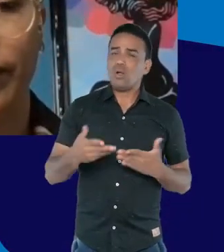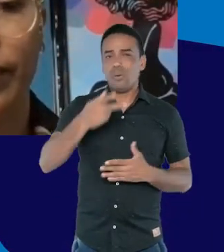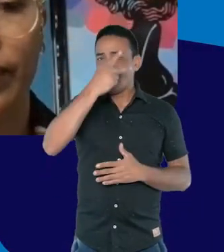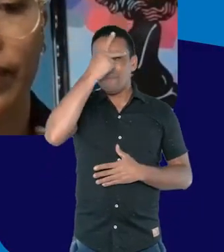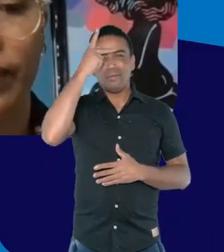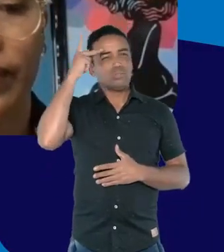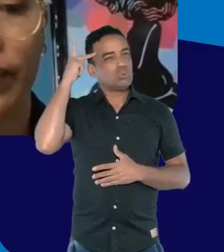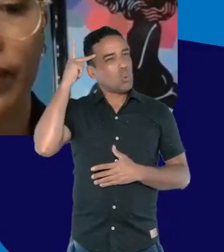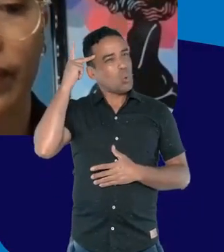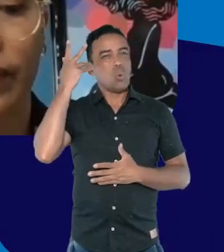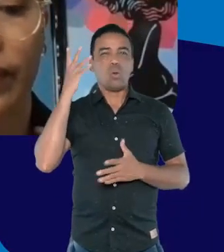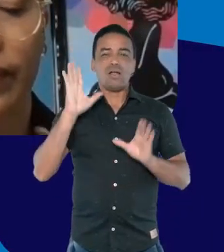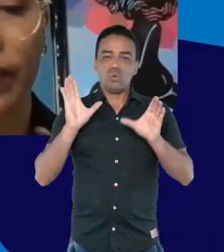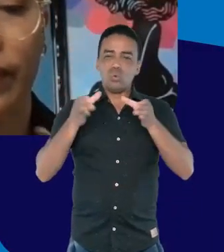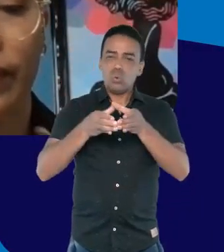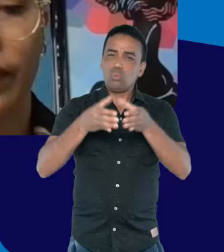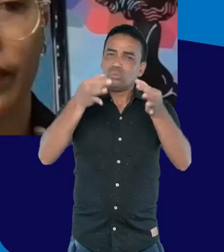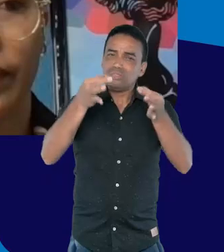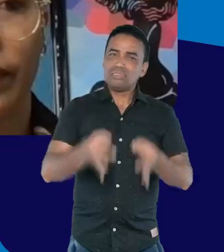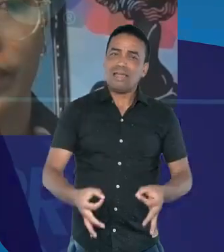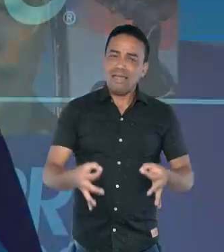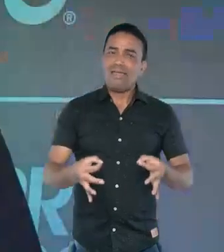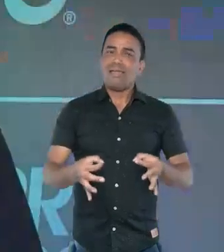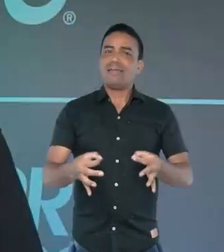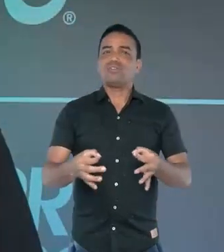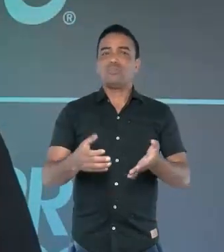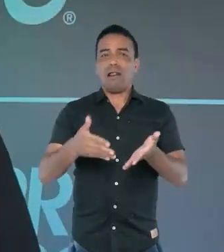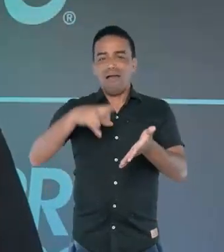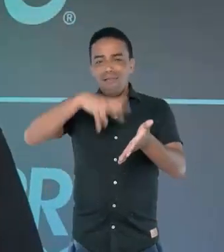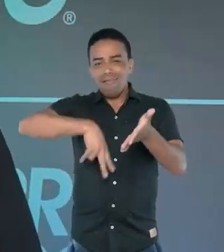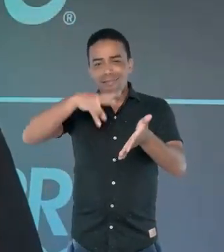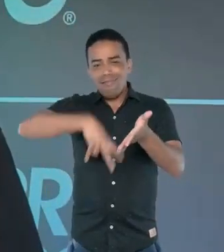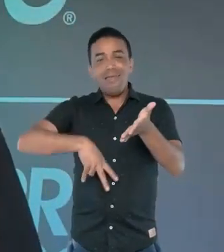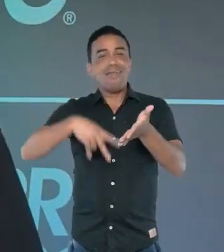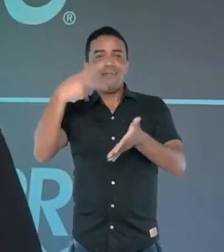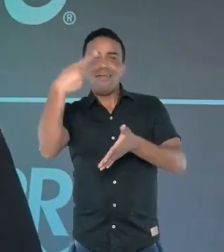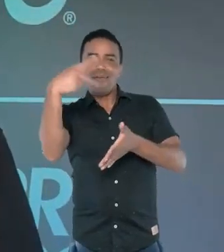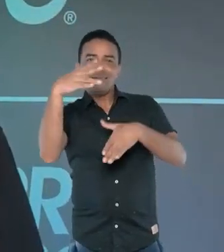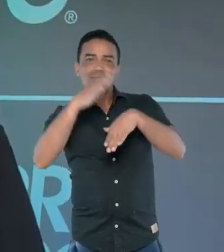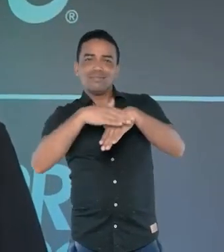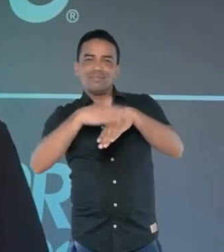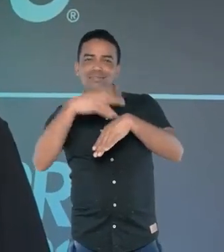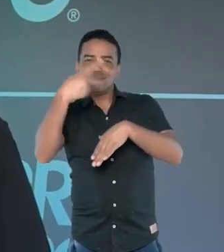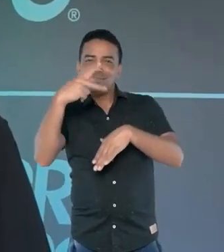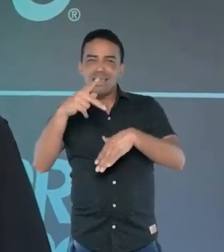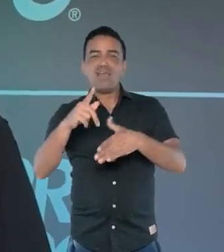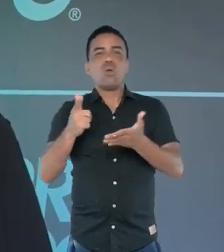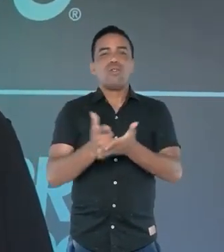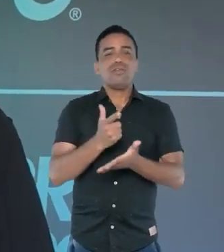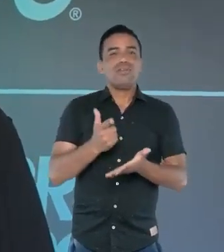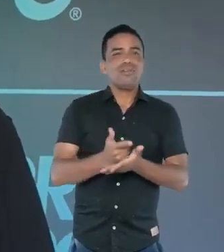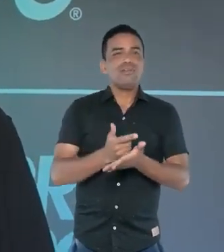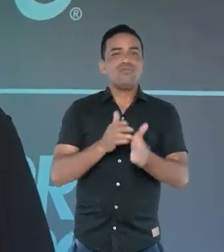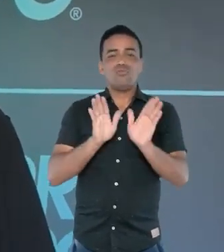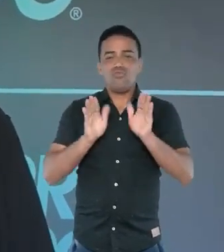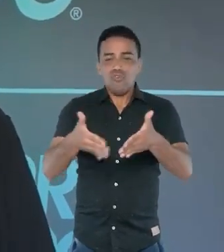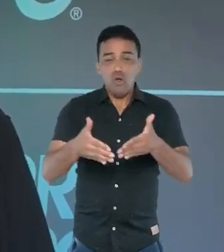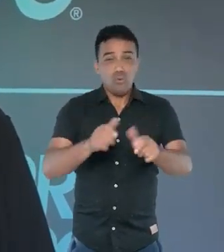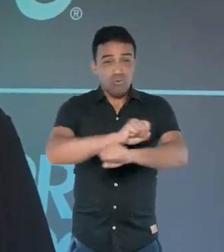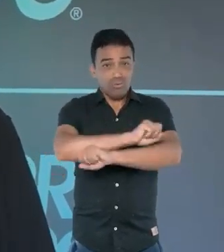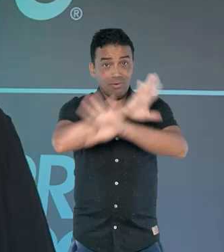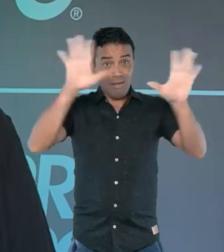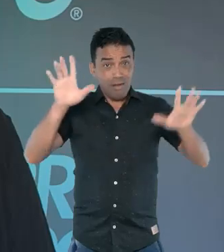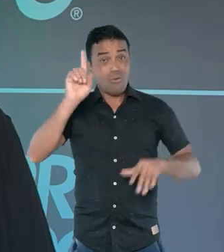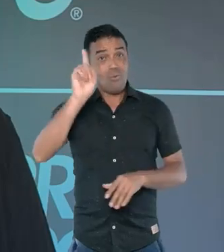público muito certo, né, para o seu livro, assim, um público para o qual ele se direciona de maneira muito clara, é esse